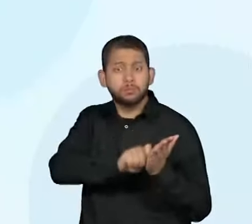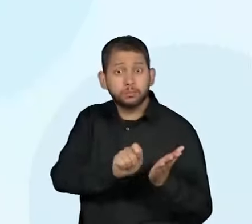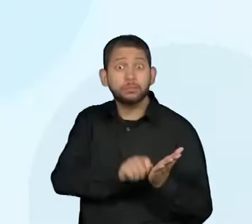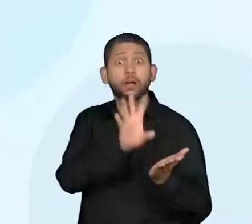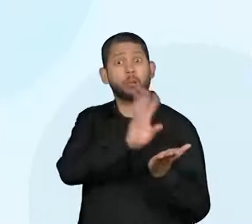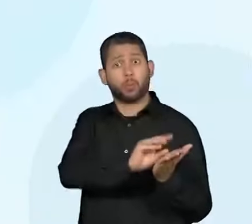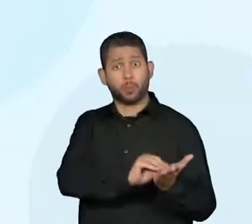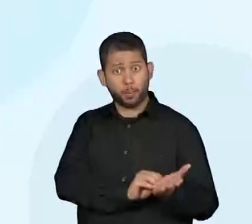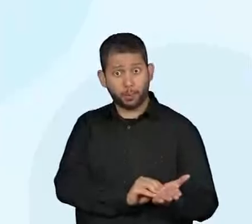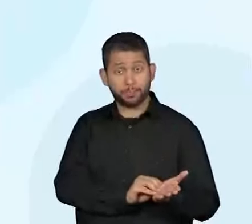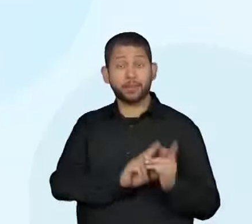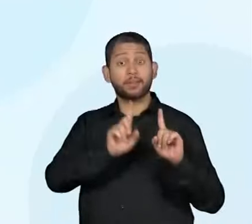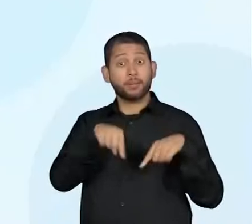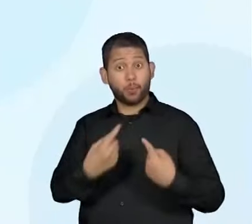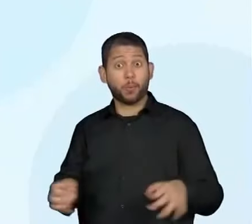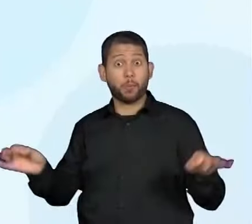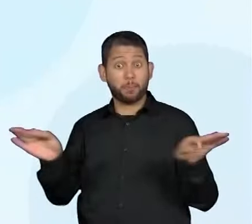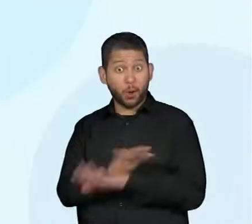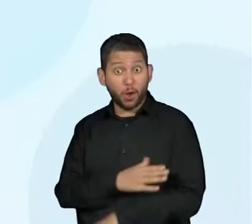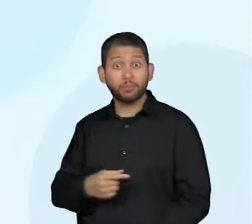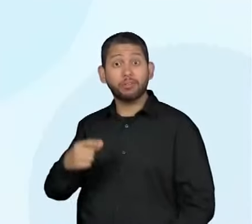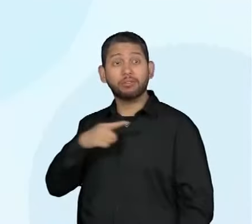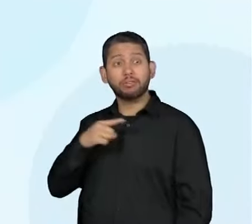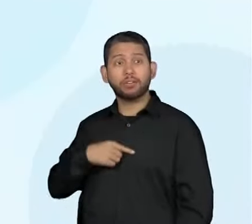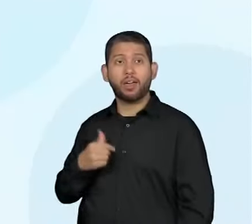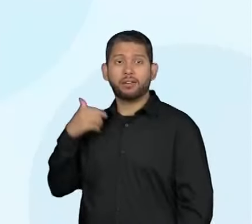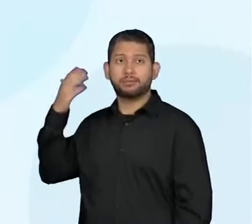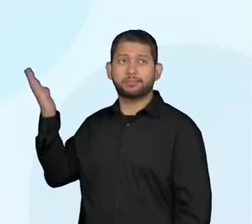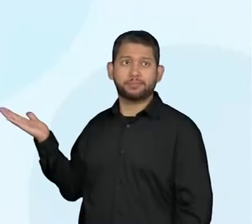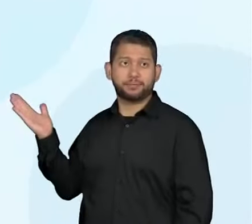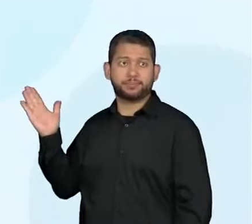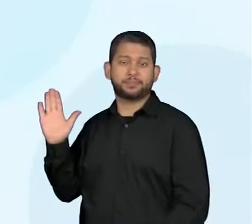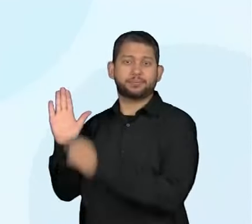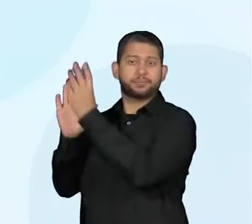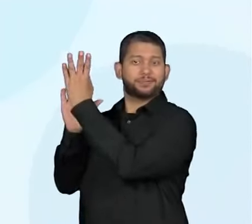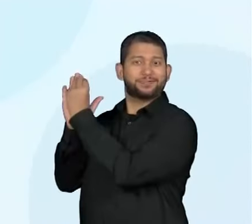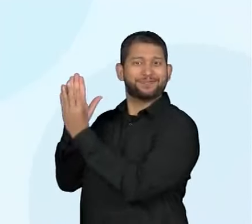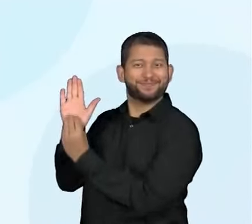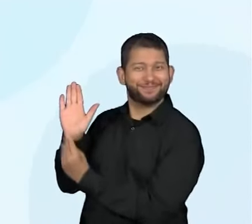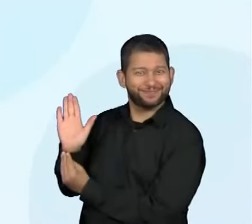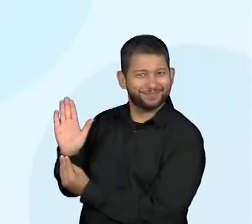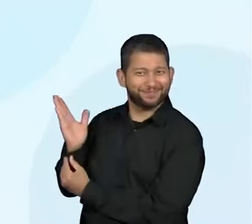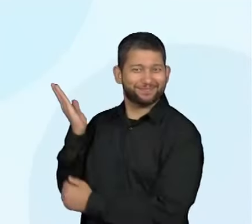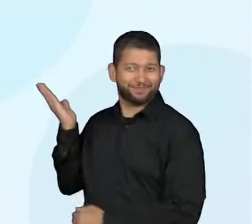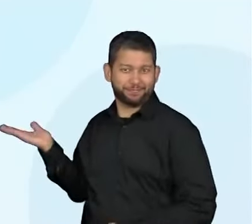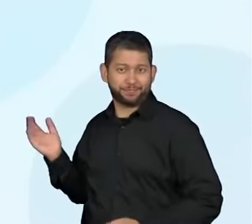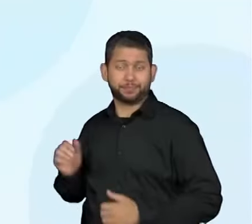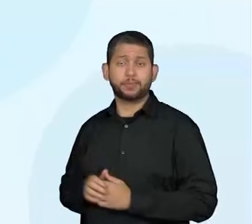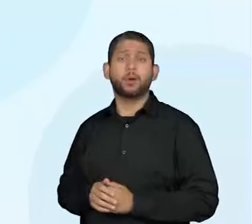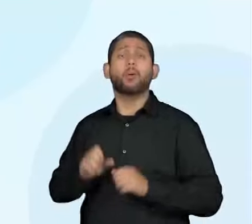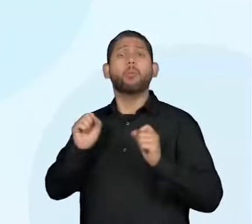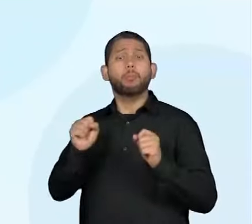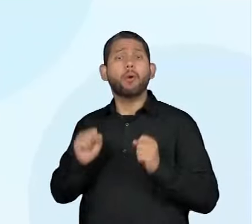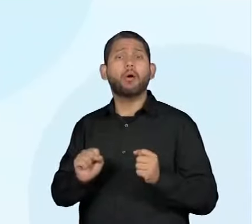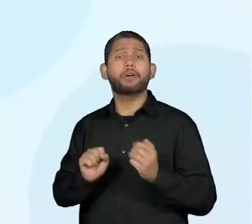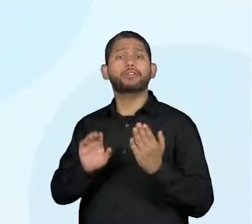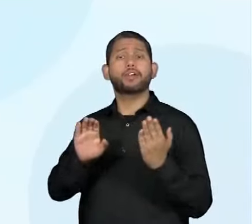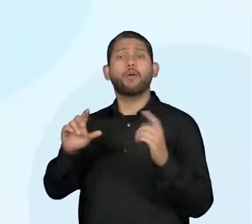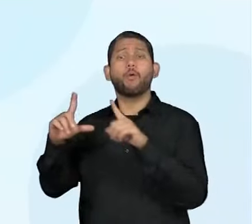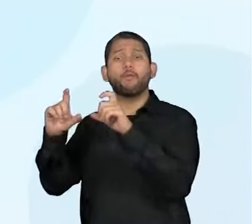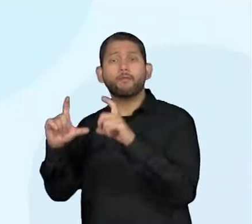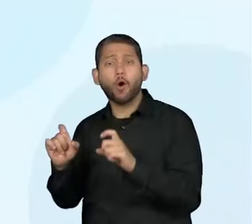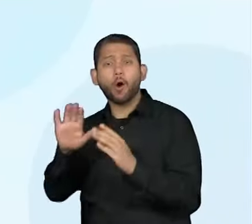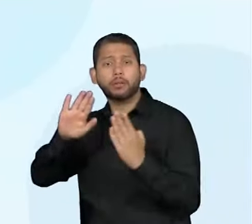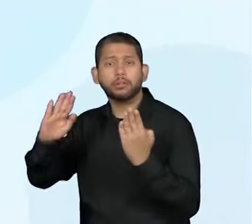seu material com as informações dessa pesquisa. Você pode também anexar imagens, olha